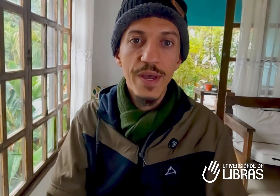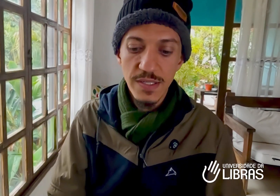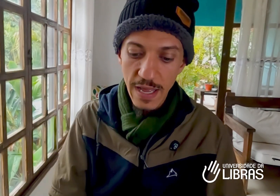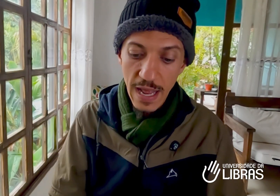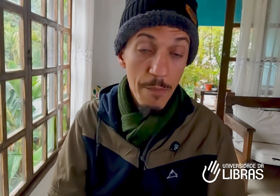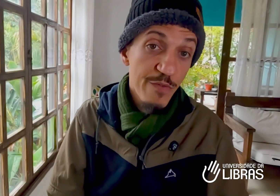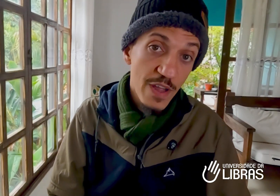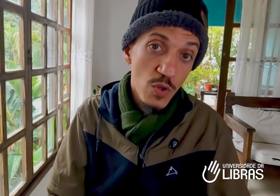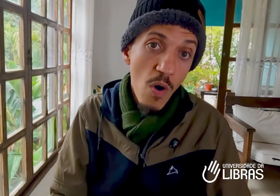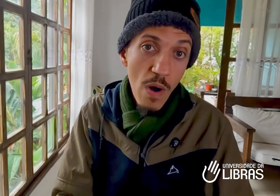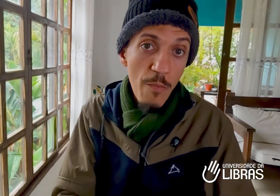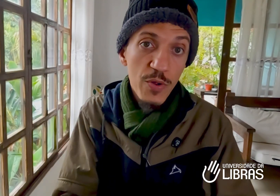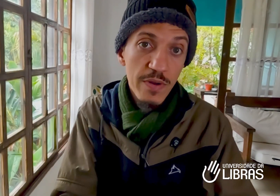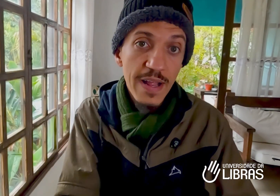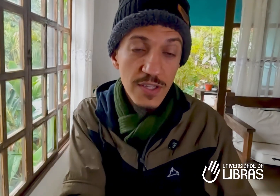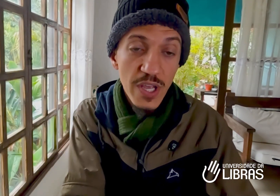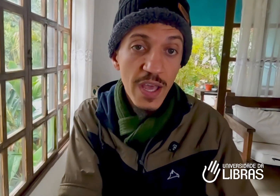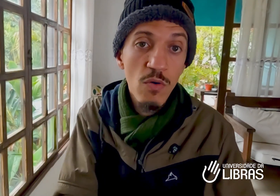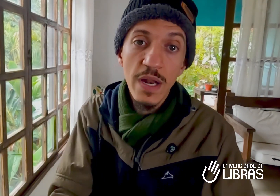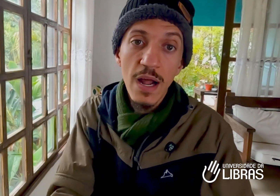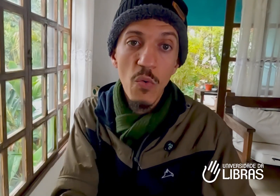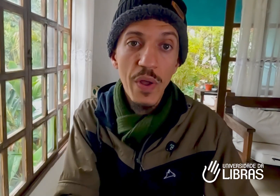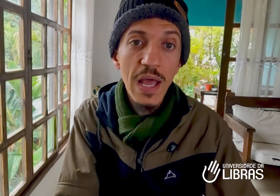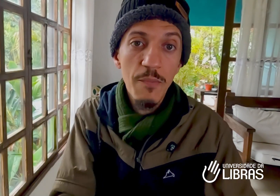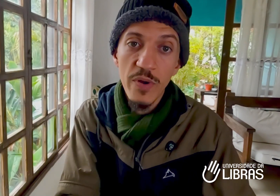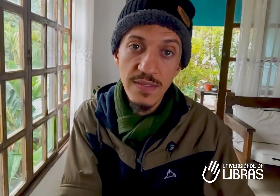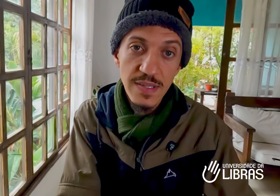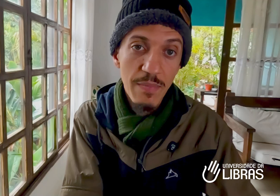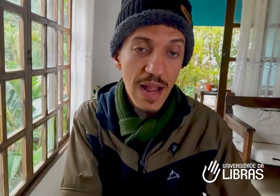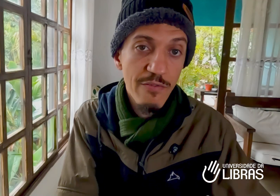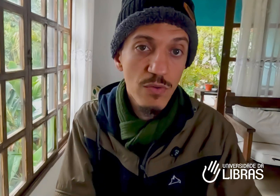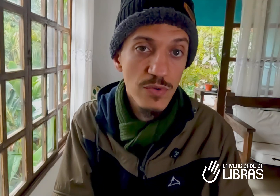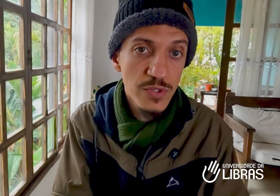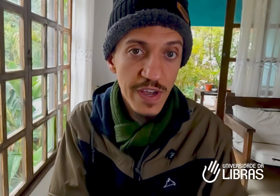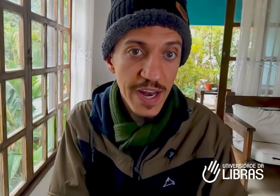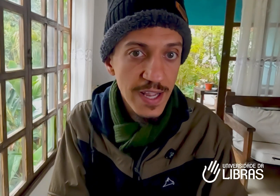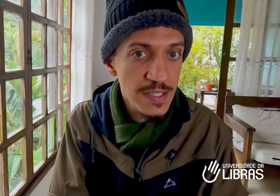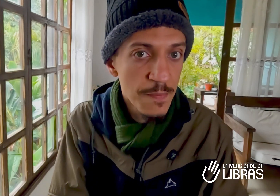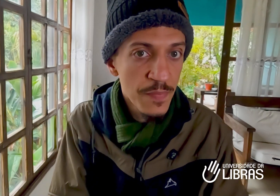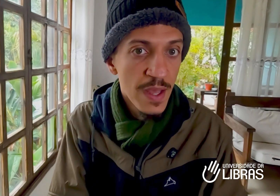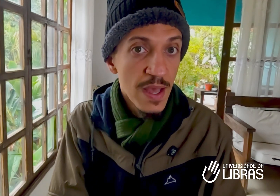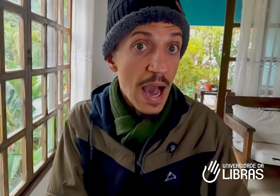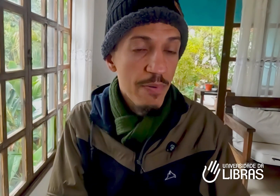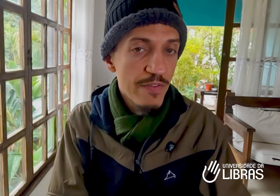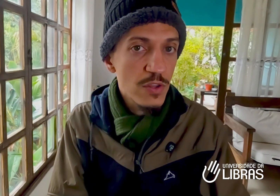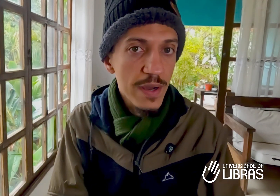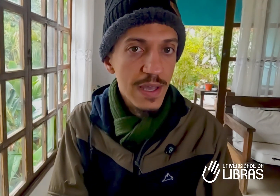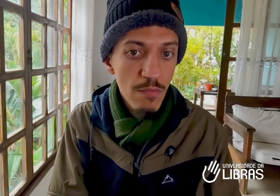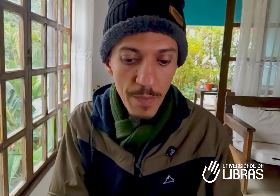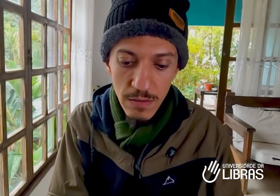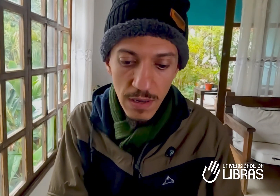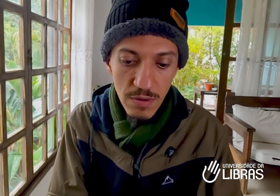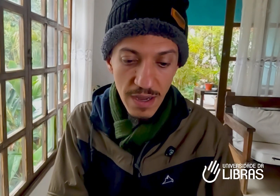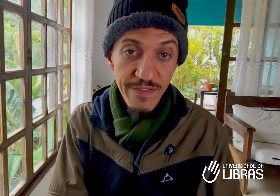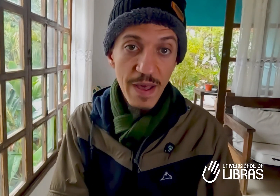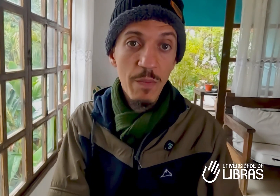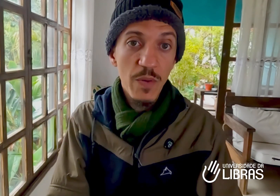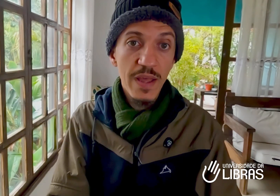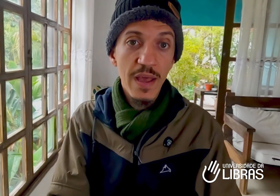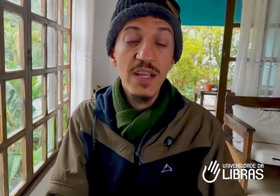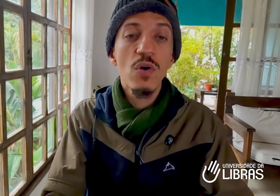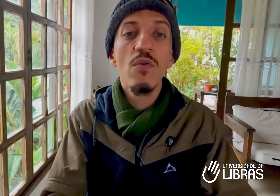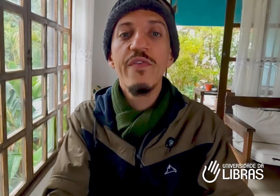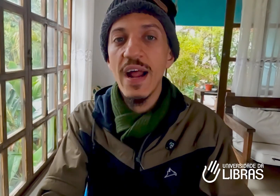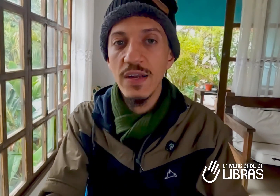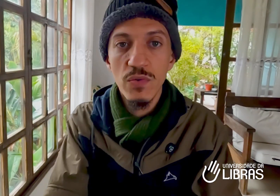qualquer coisa, né? Ela aproveitou a oportunidade de reencontrar com ele, porque eles trabalhavam em turnos diferentes, aproveitou aquele momento ali do café para